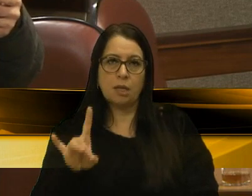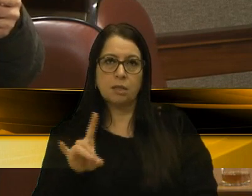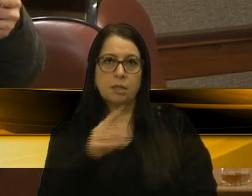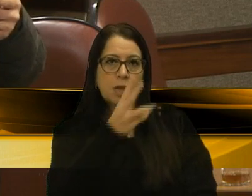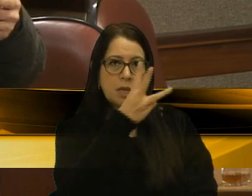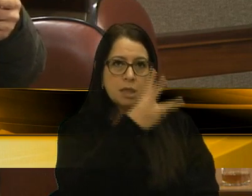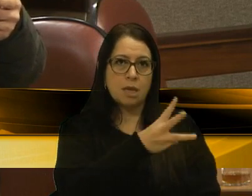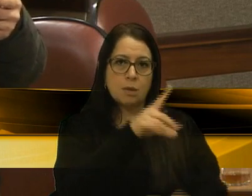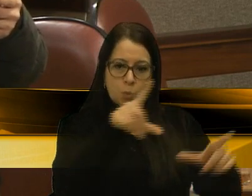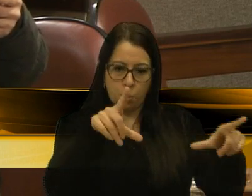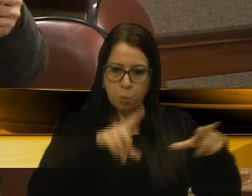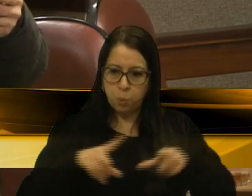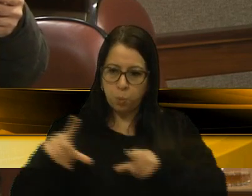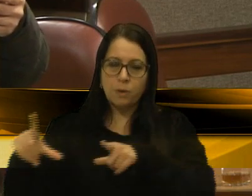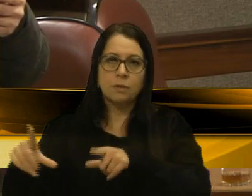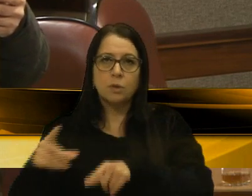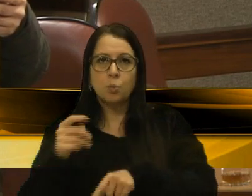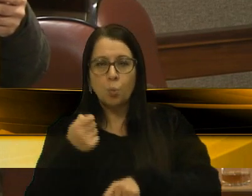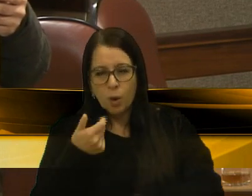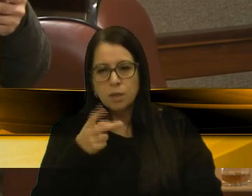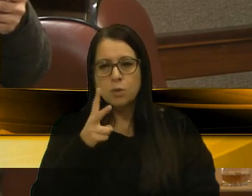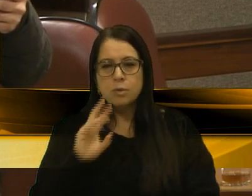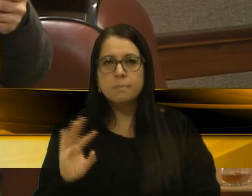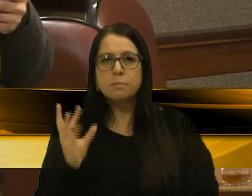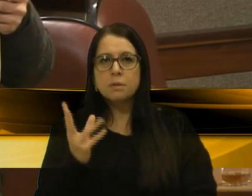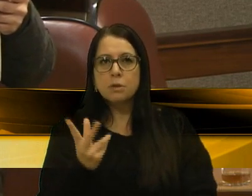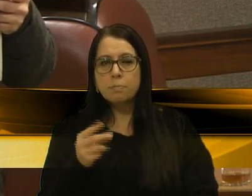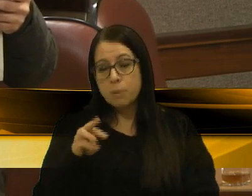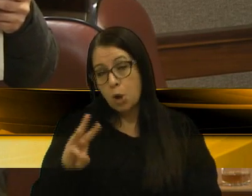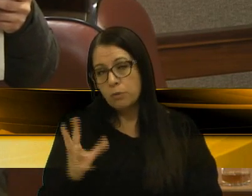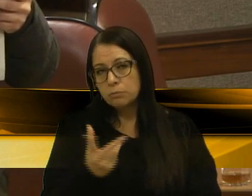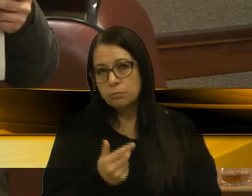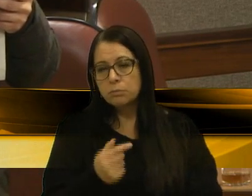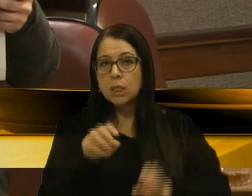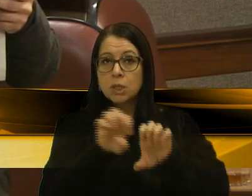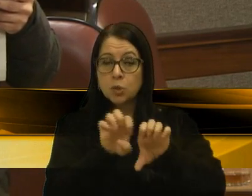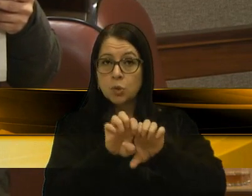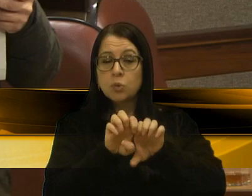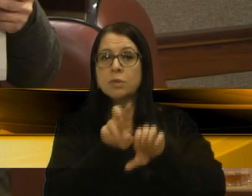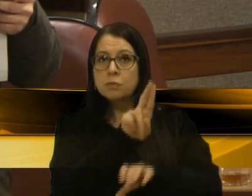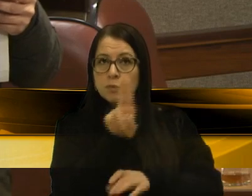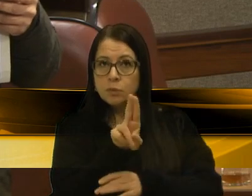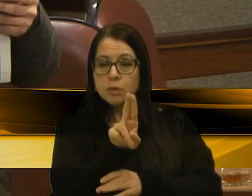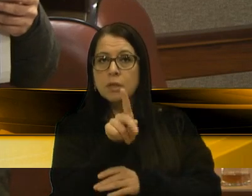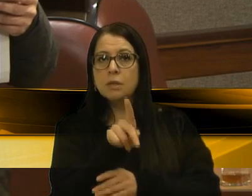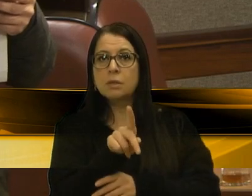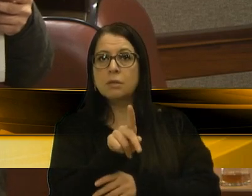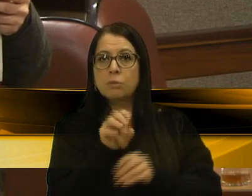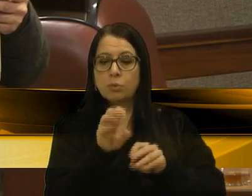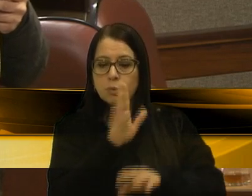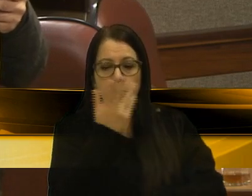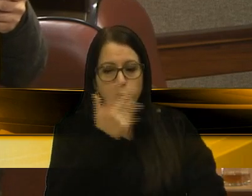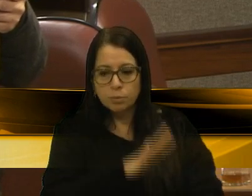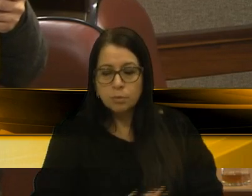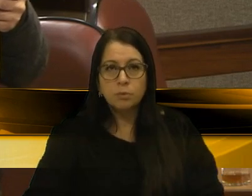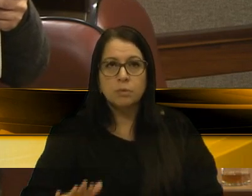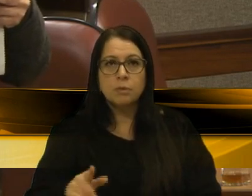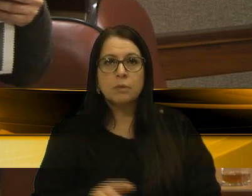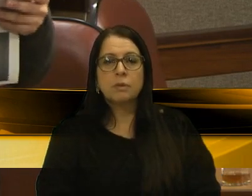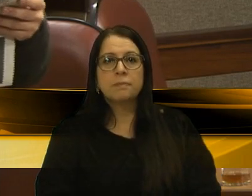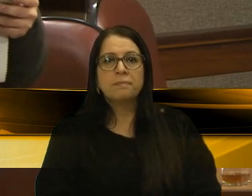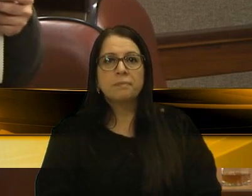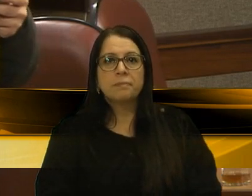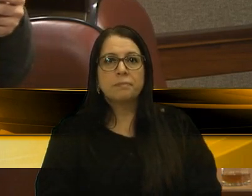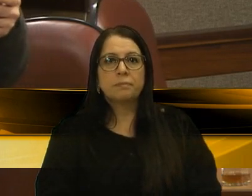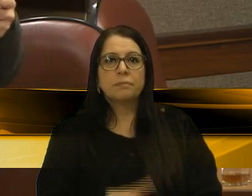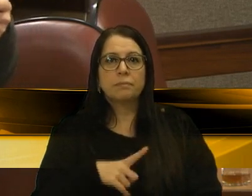pavimentos, estimado em quase 2 milhões. A estrutura será utilizada para educação infantil, fundamental, e